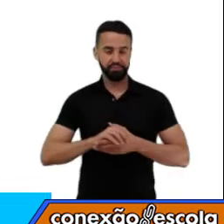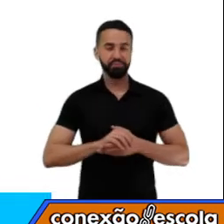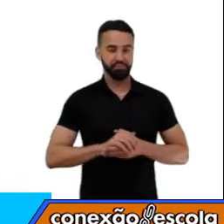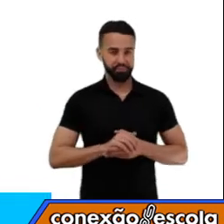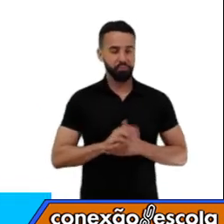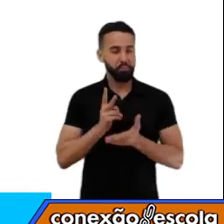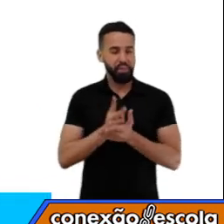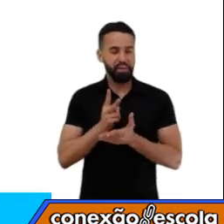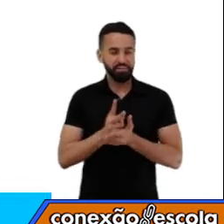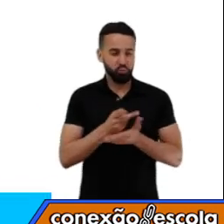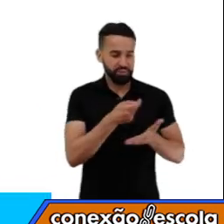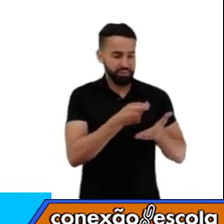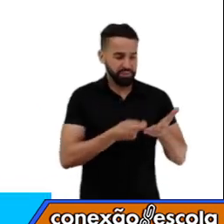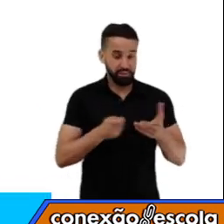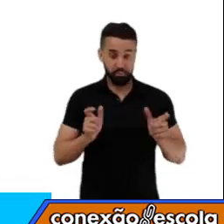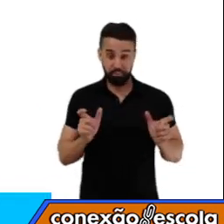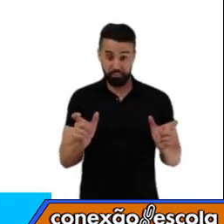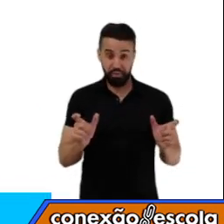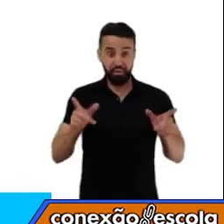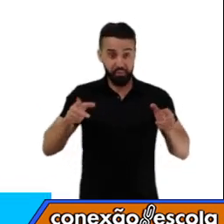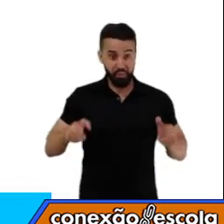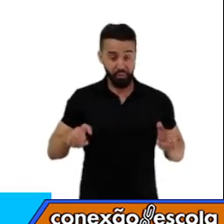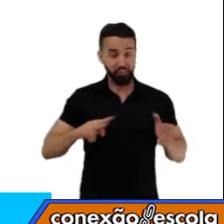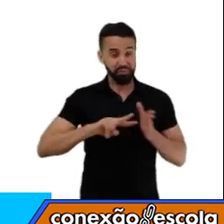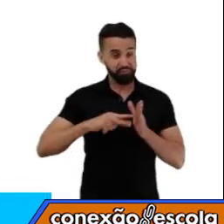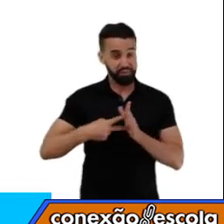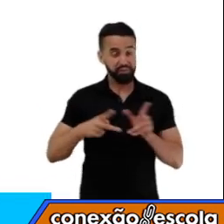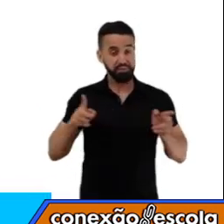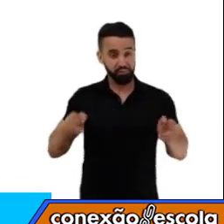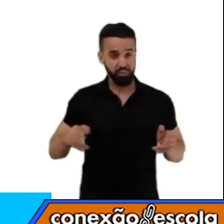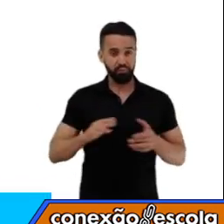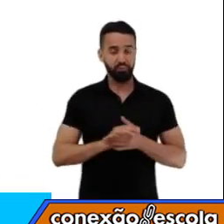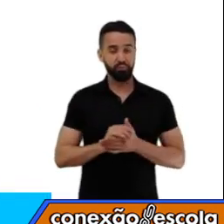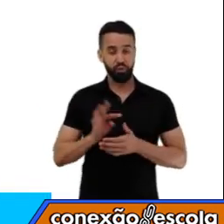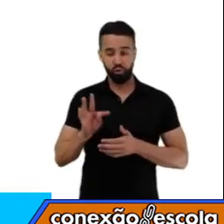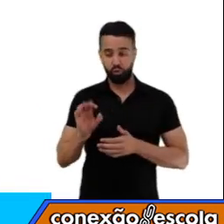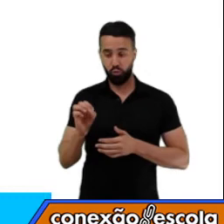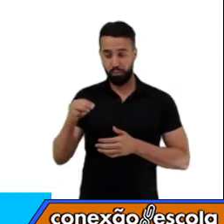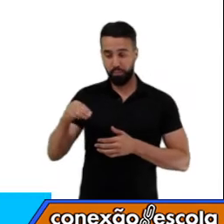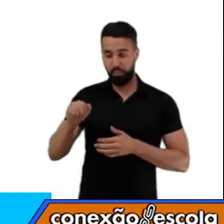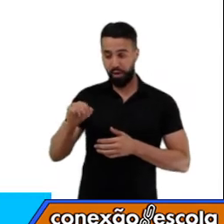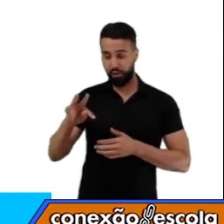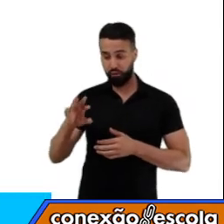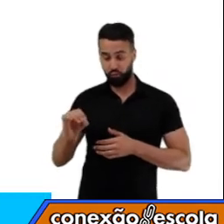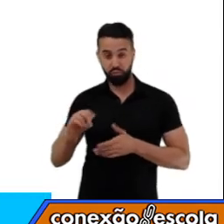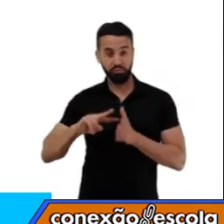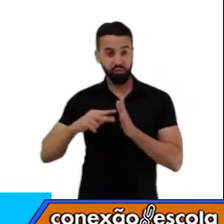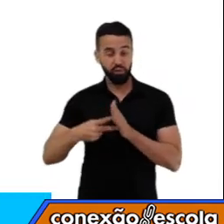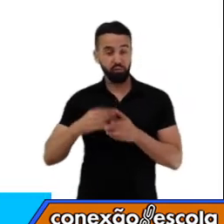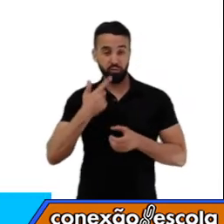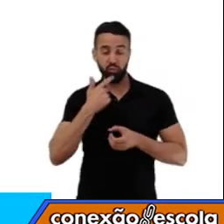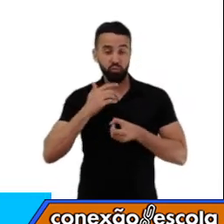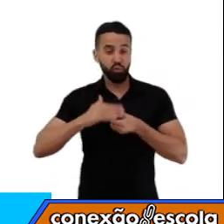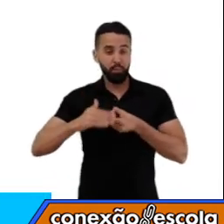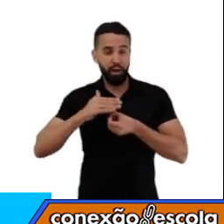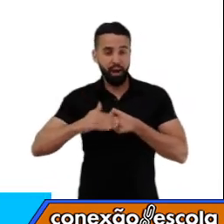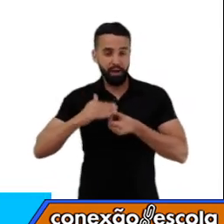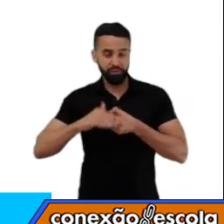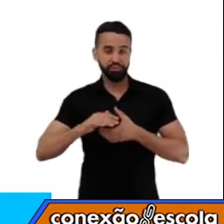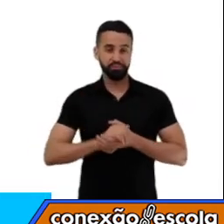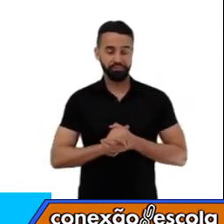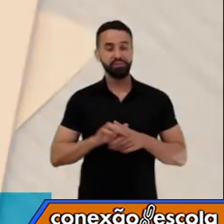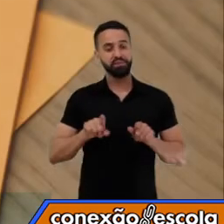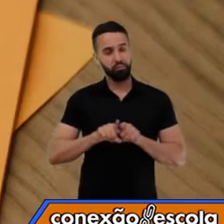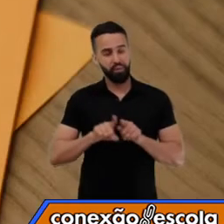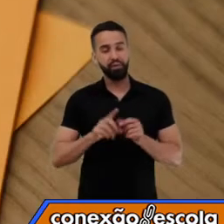mesmo a forma de escrever mesmo significado tomar O que é o nosso tomate e Industry